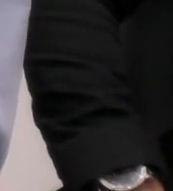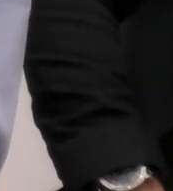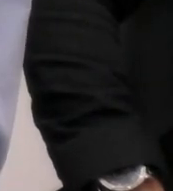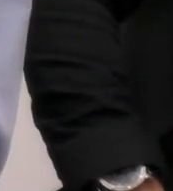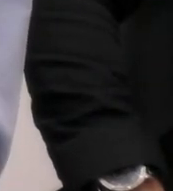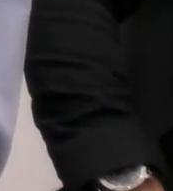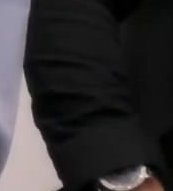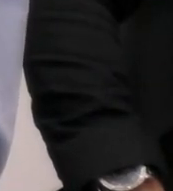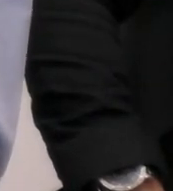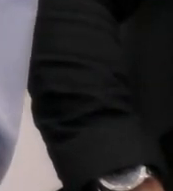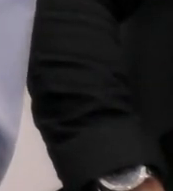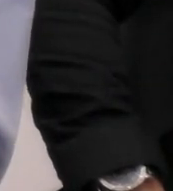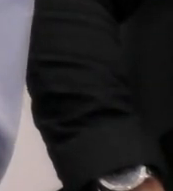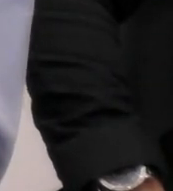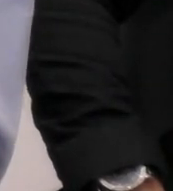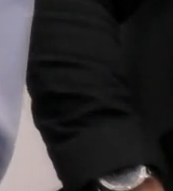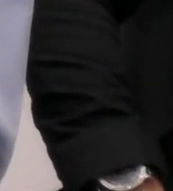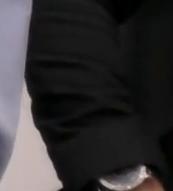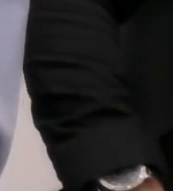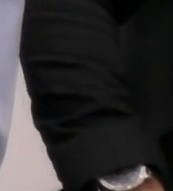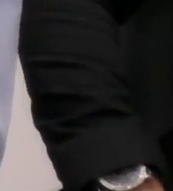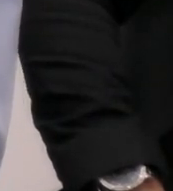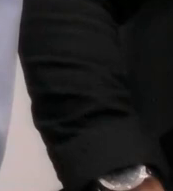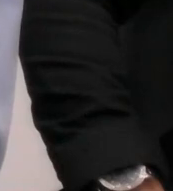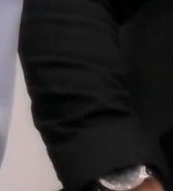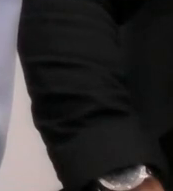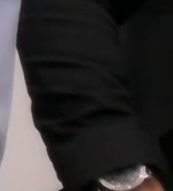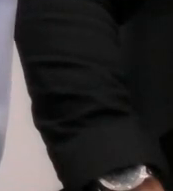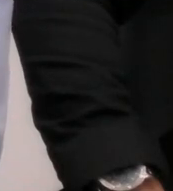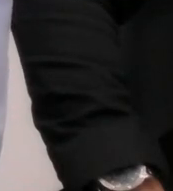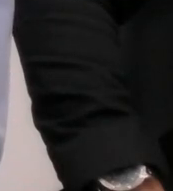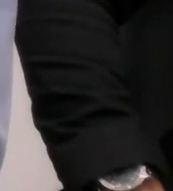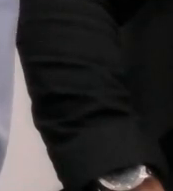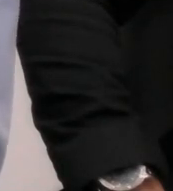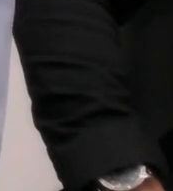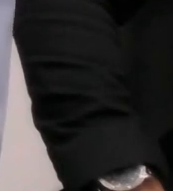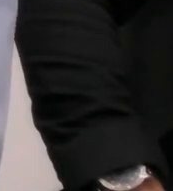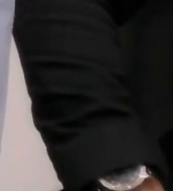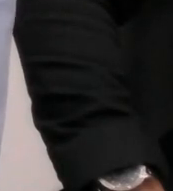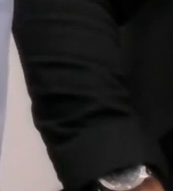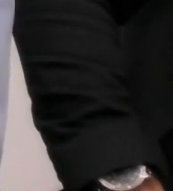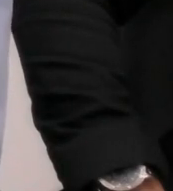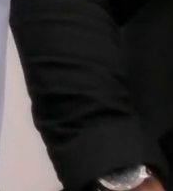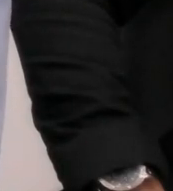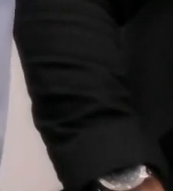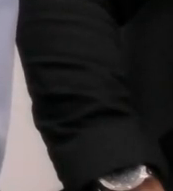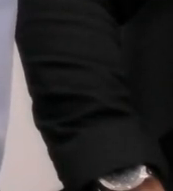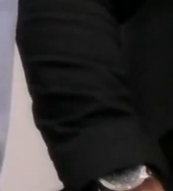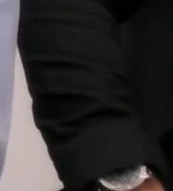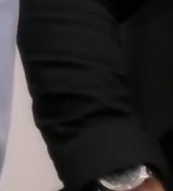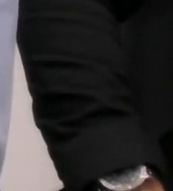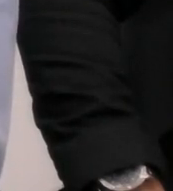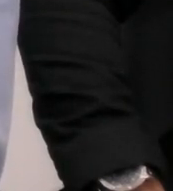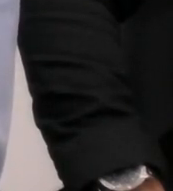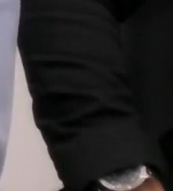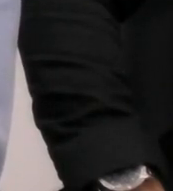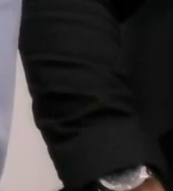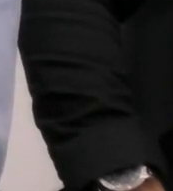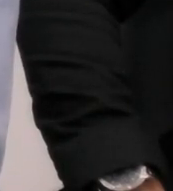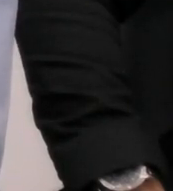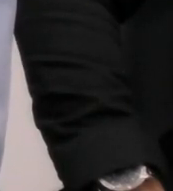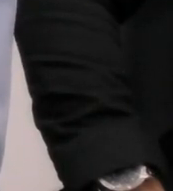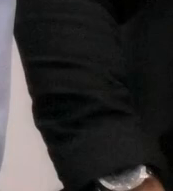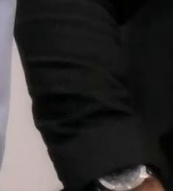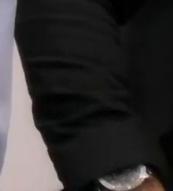quer prevenir. A questão é saber qual é a melhor forma de prevenir. Muito bem. Então, e por fim, bom, é claro que depois nós